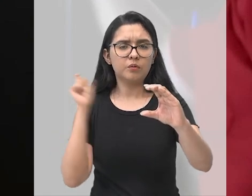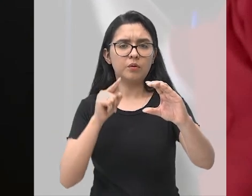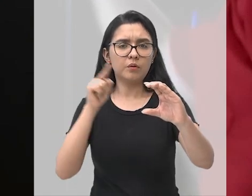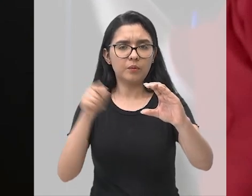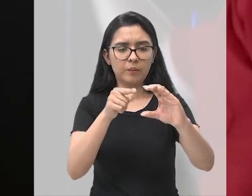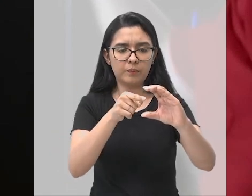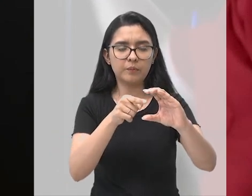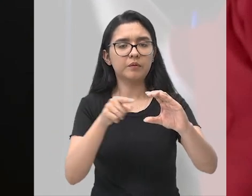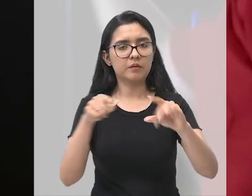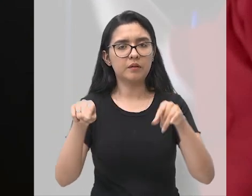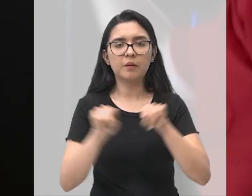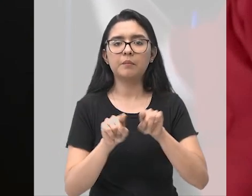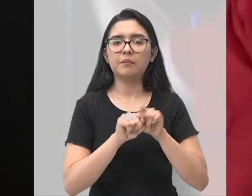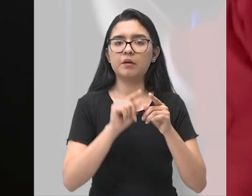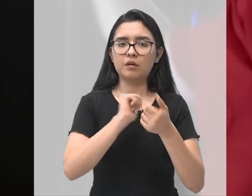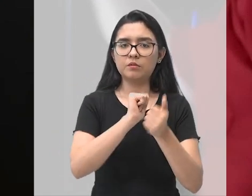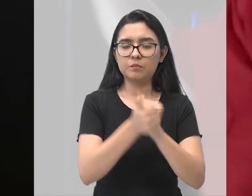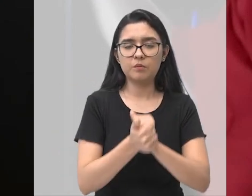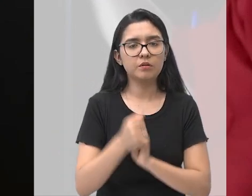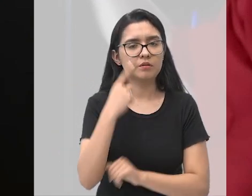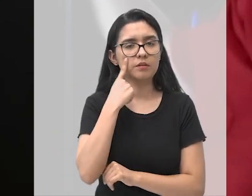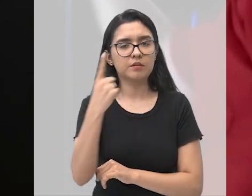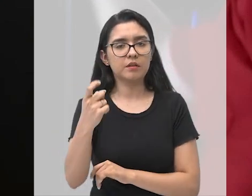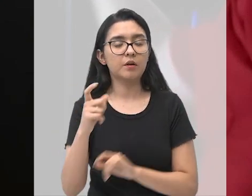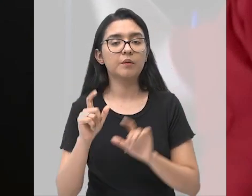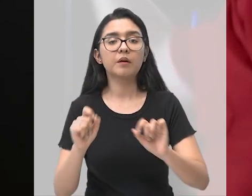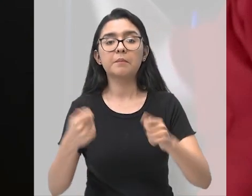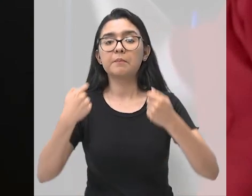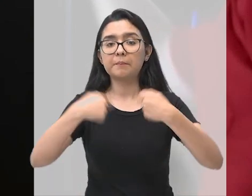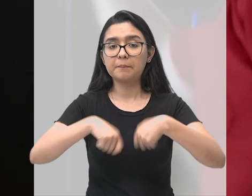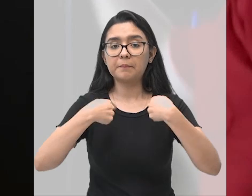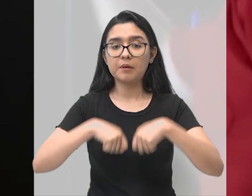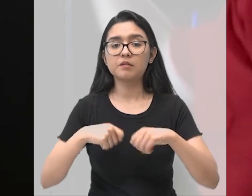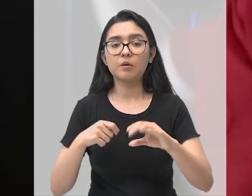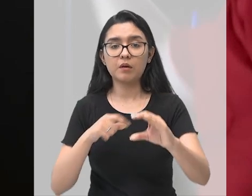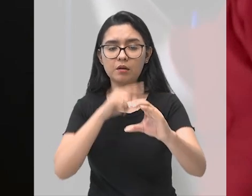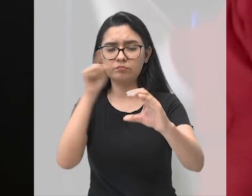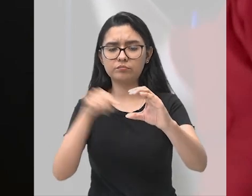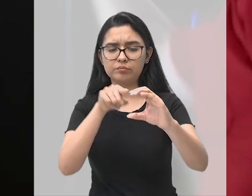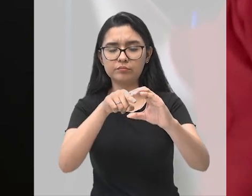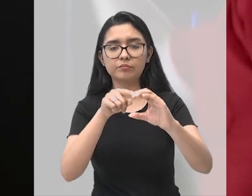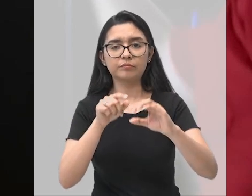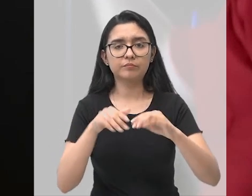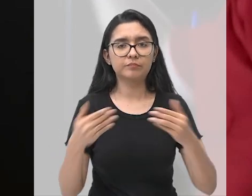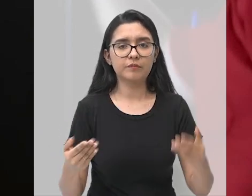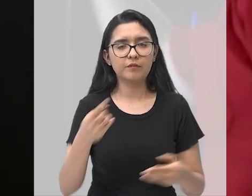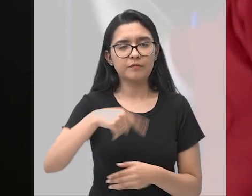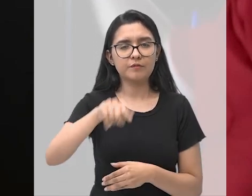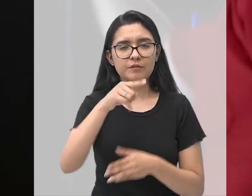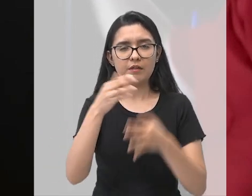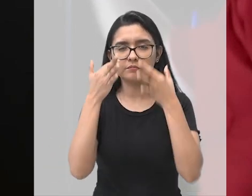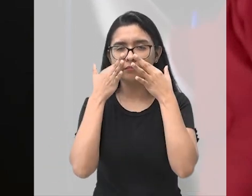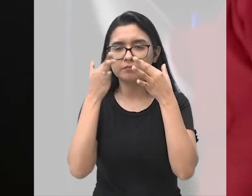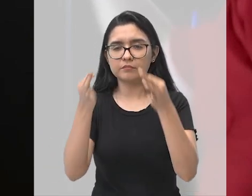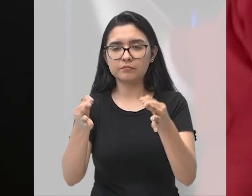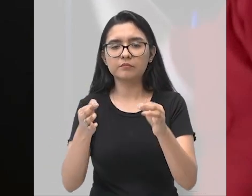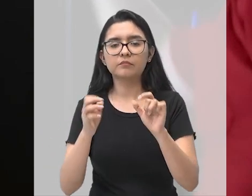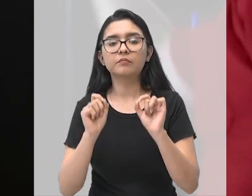outra porção, o restante dos pinos, ele fez um spire, certo? Muito bem, então observem mais